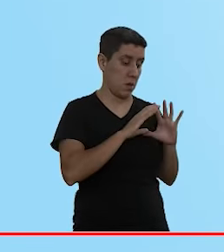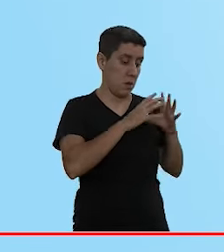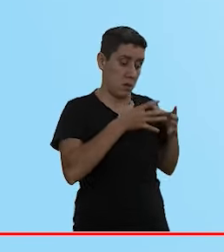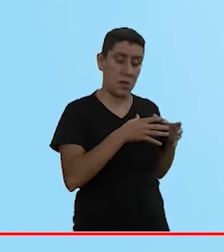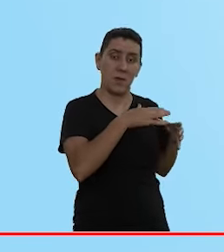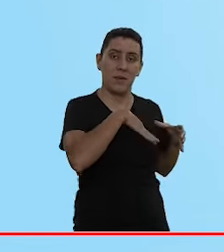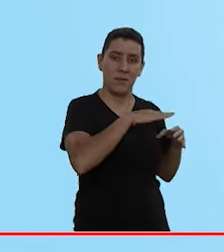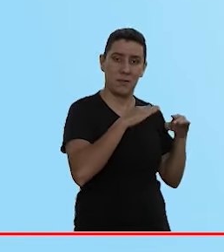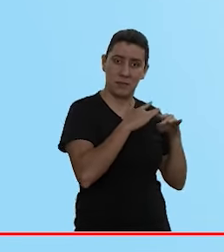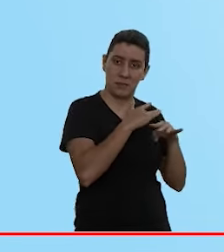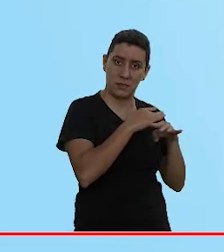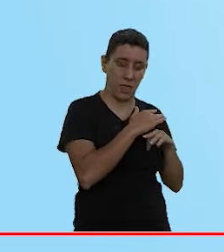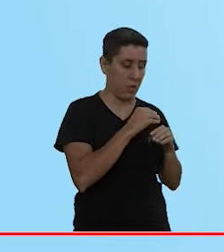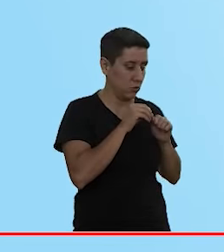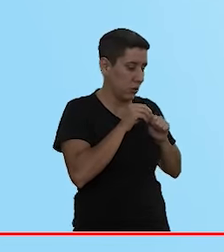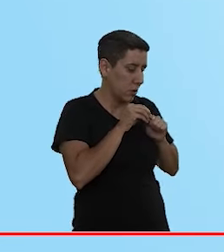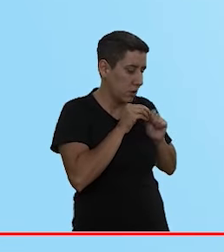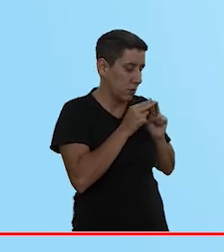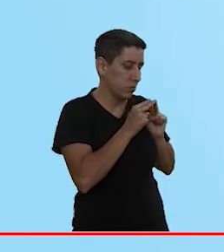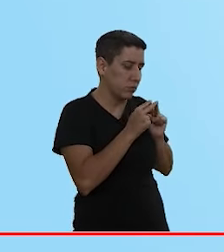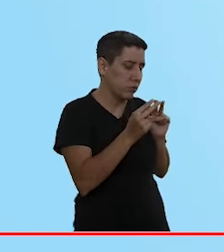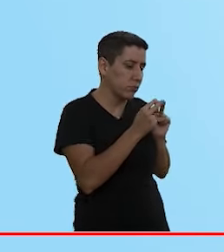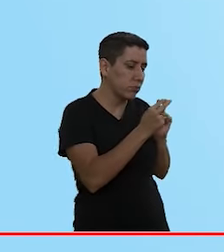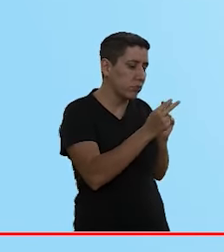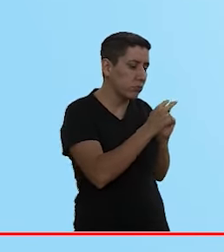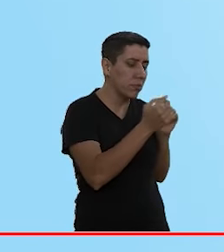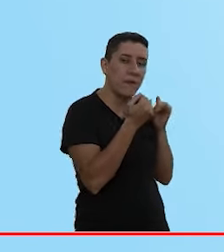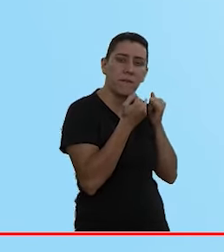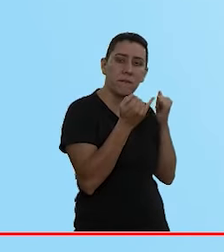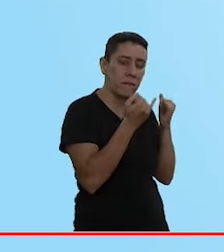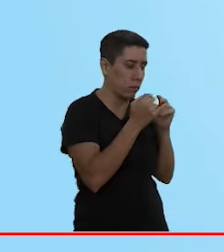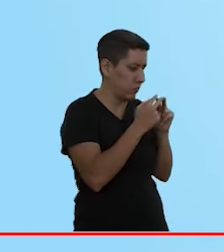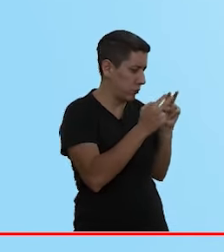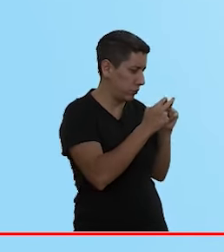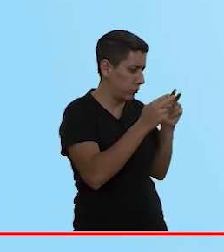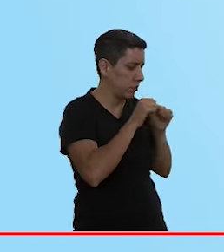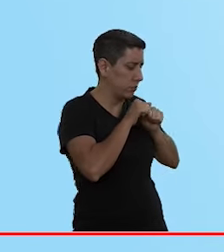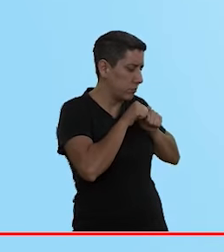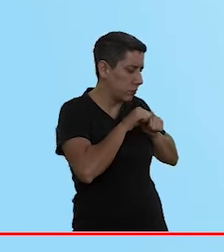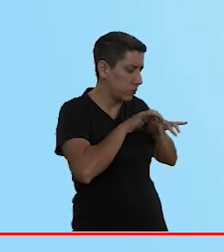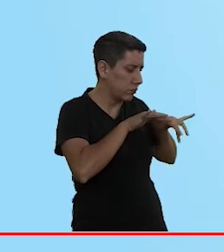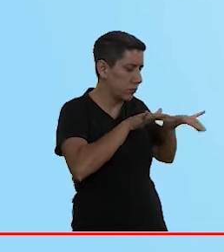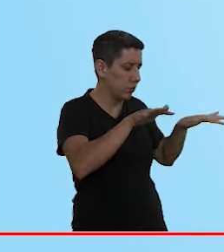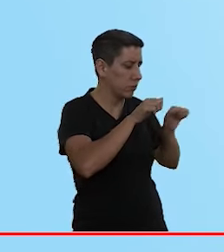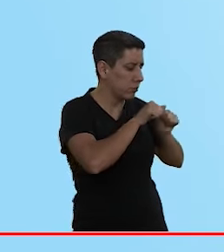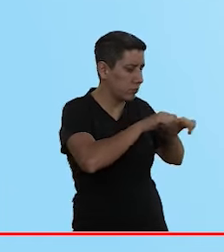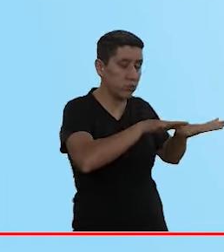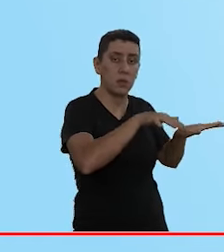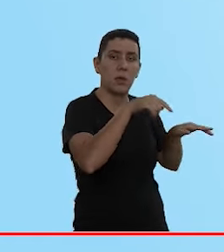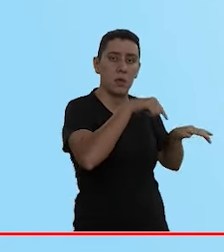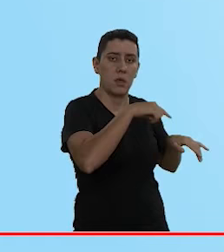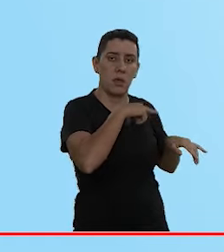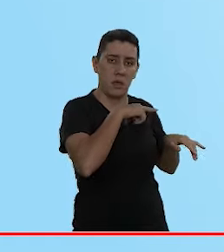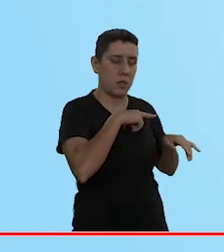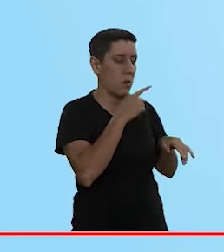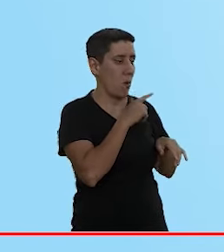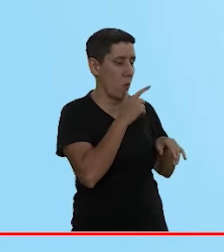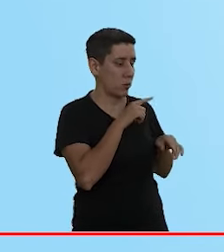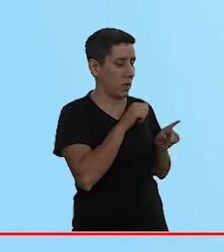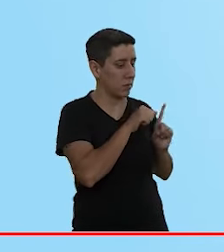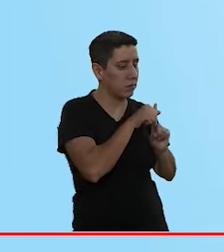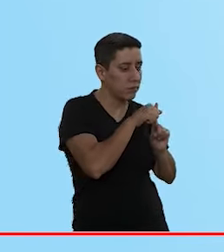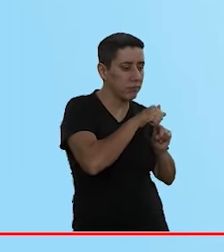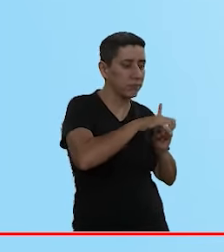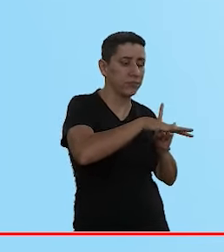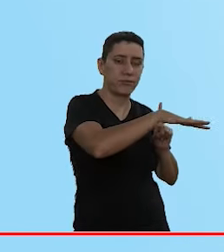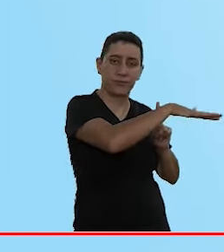né? E a distribuidora vai se conectar com a transmissora através de uma subestação, que